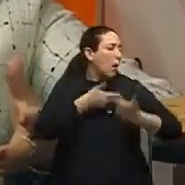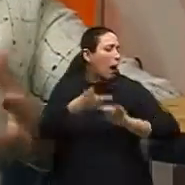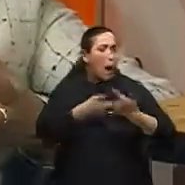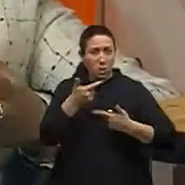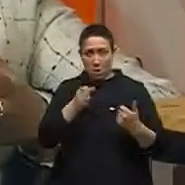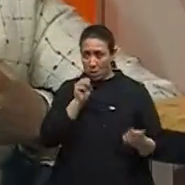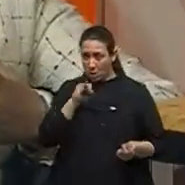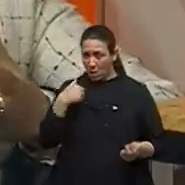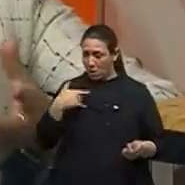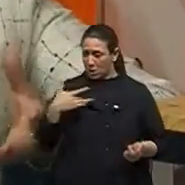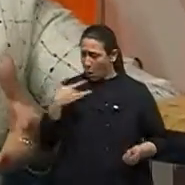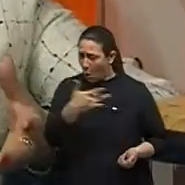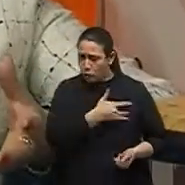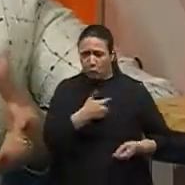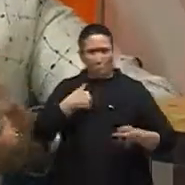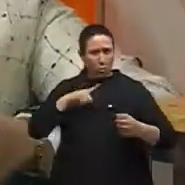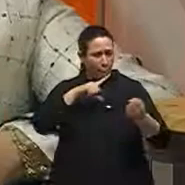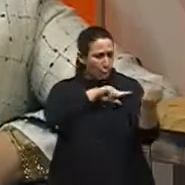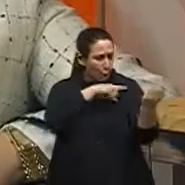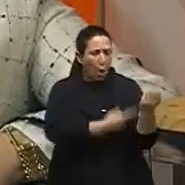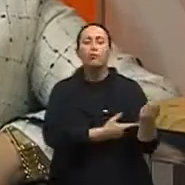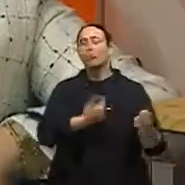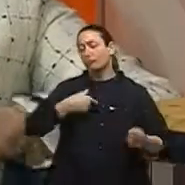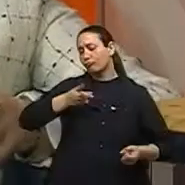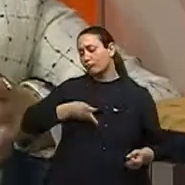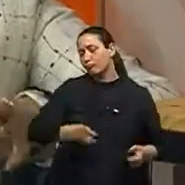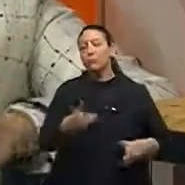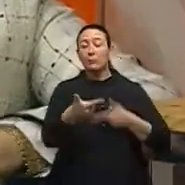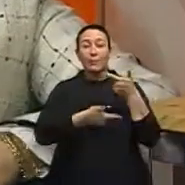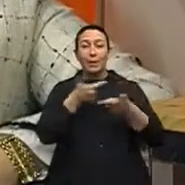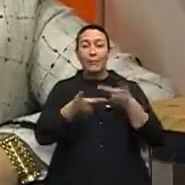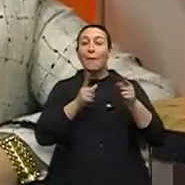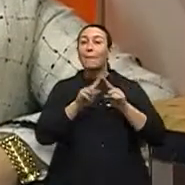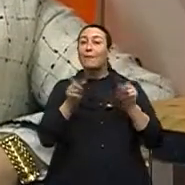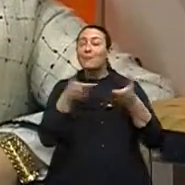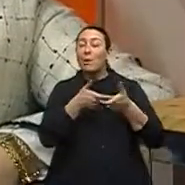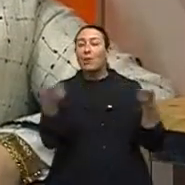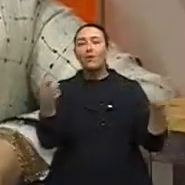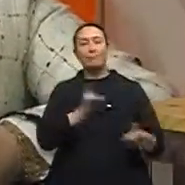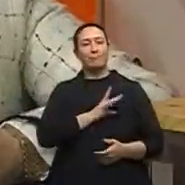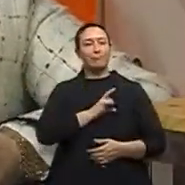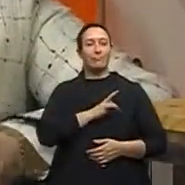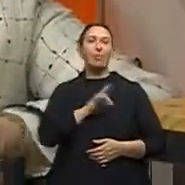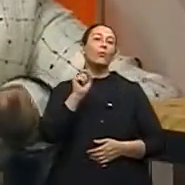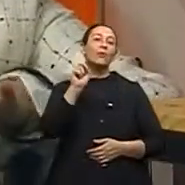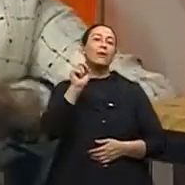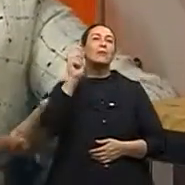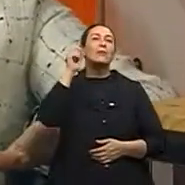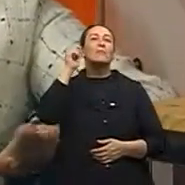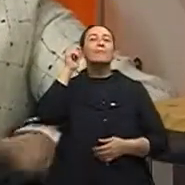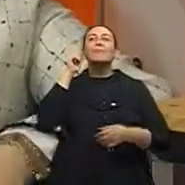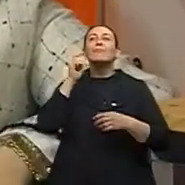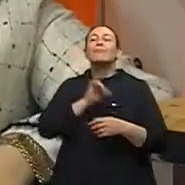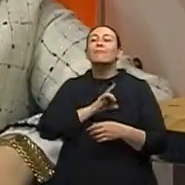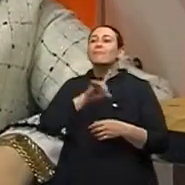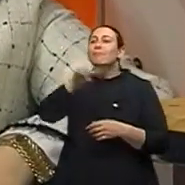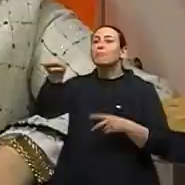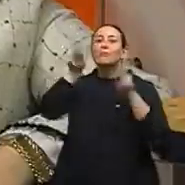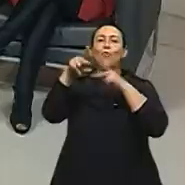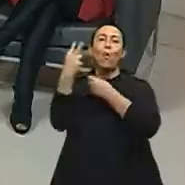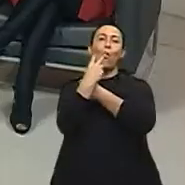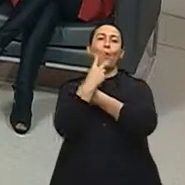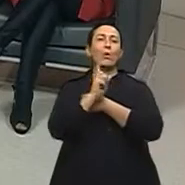que que eu tiver forças e o maior temor é que não seja cuidado ou compreendido e morre por aí o